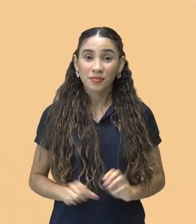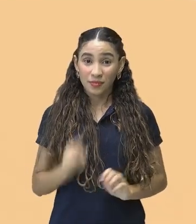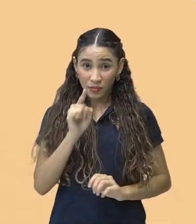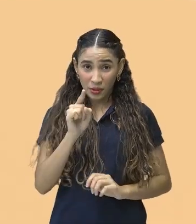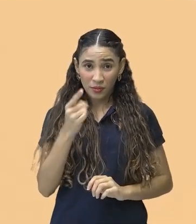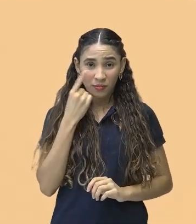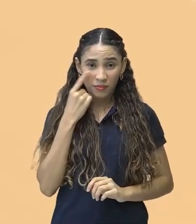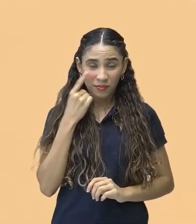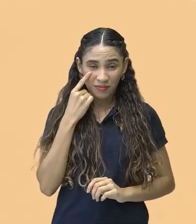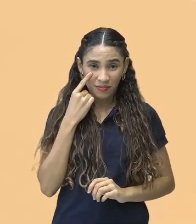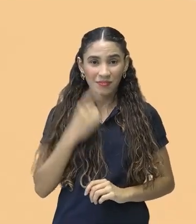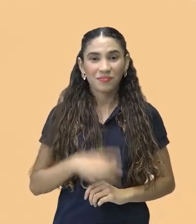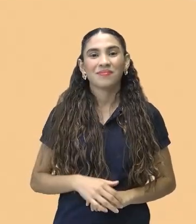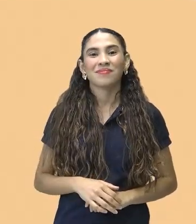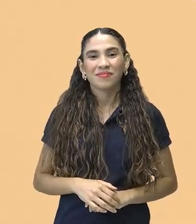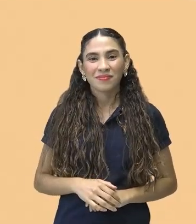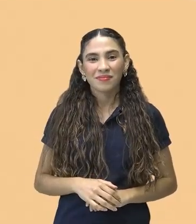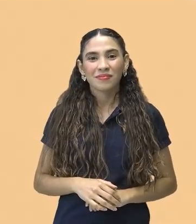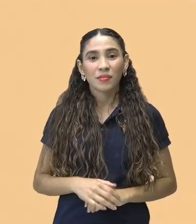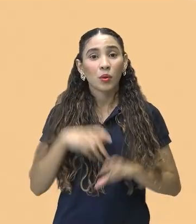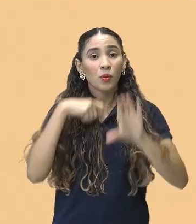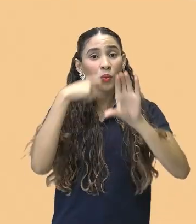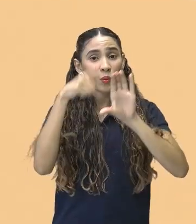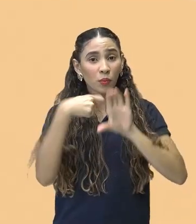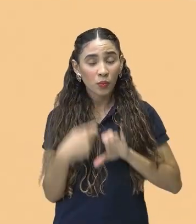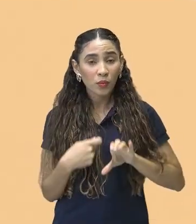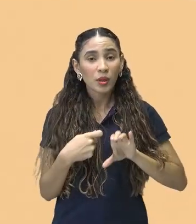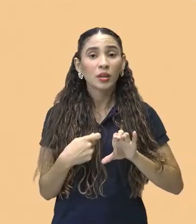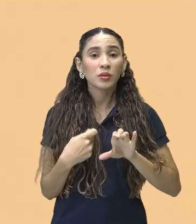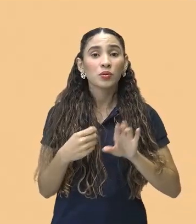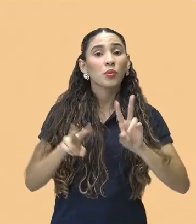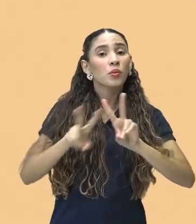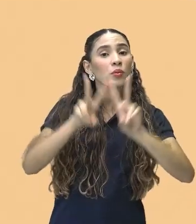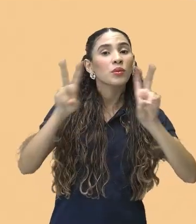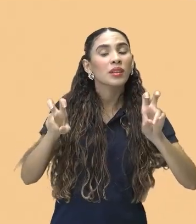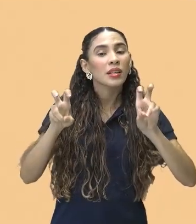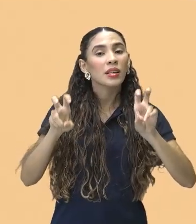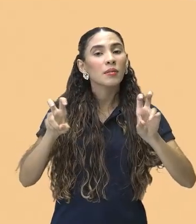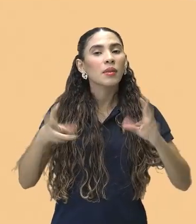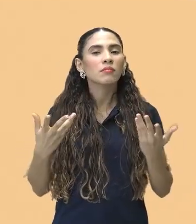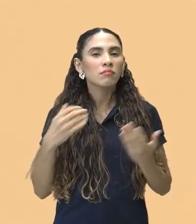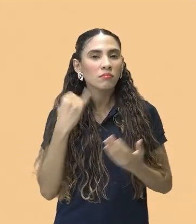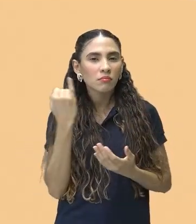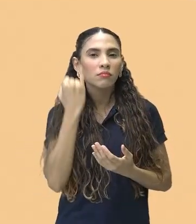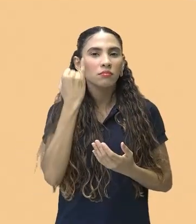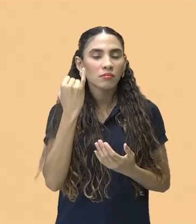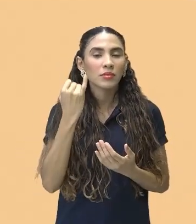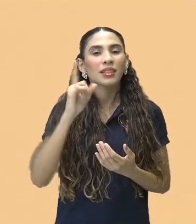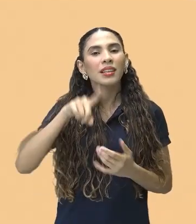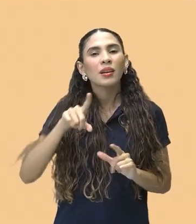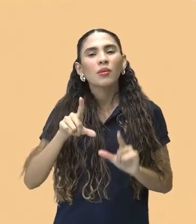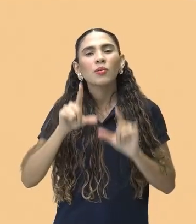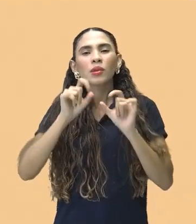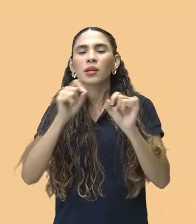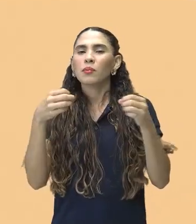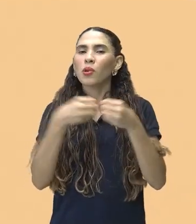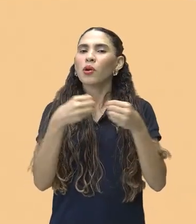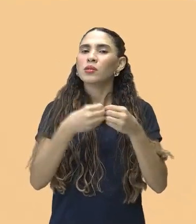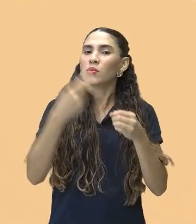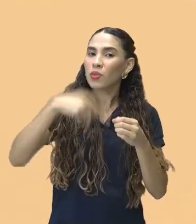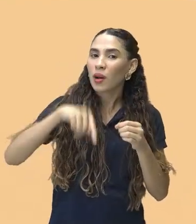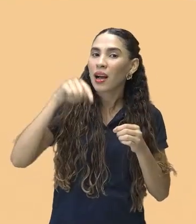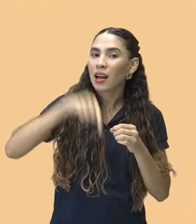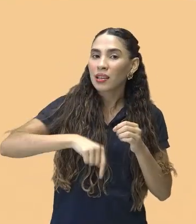Viu? Como é um vídeo, um assunto, uma temática que é muito próximo de